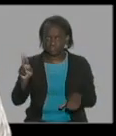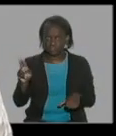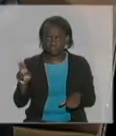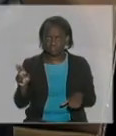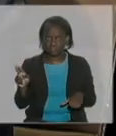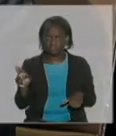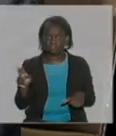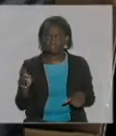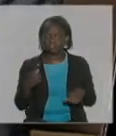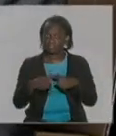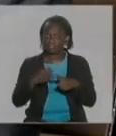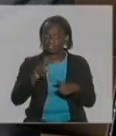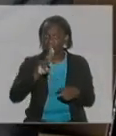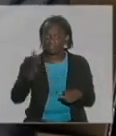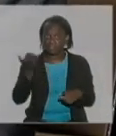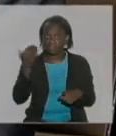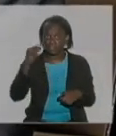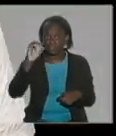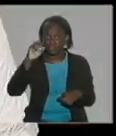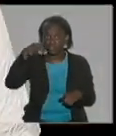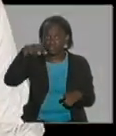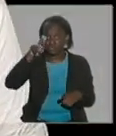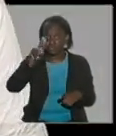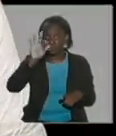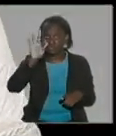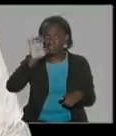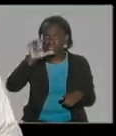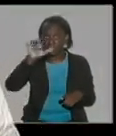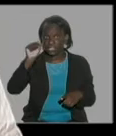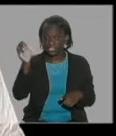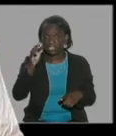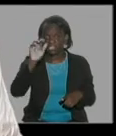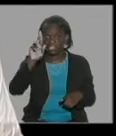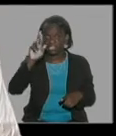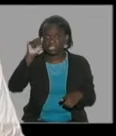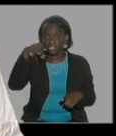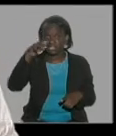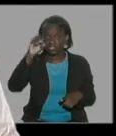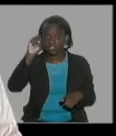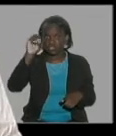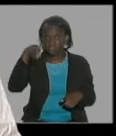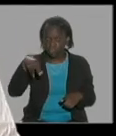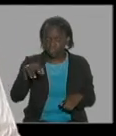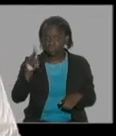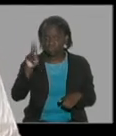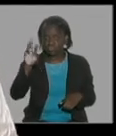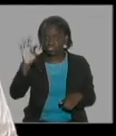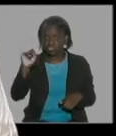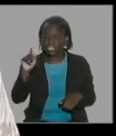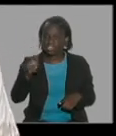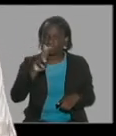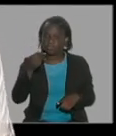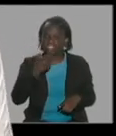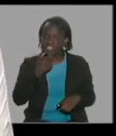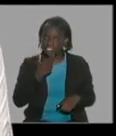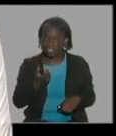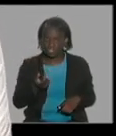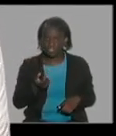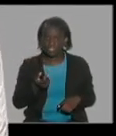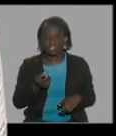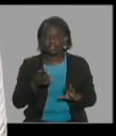esse nome, né, o nome dele. O nome dele era Olufela Ransom Kuti. Ransom é um nome